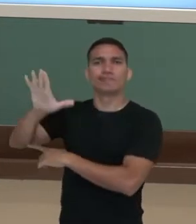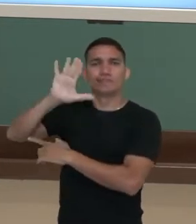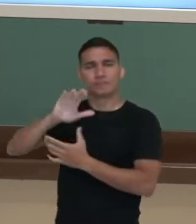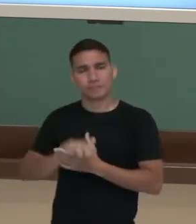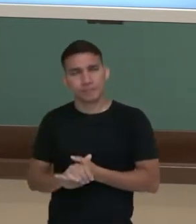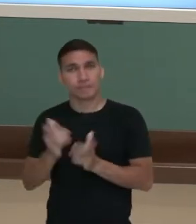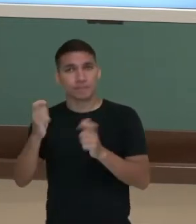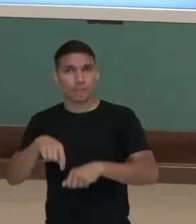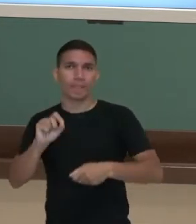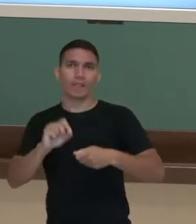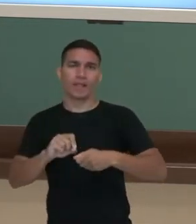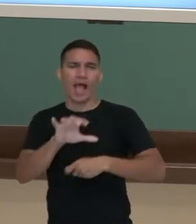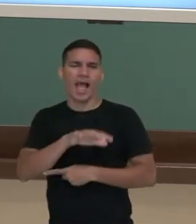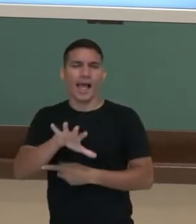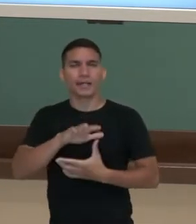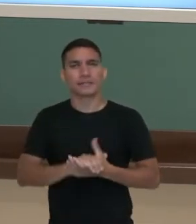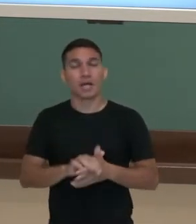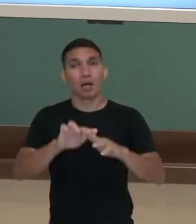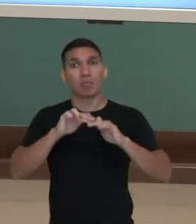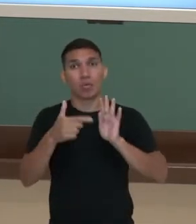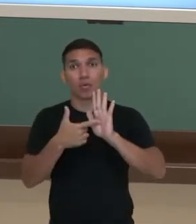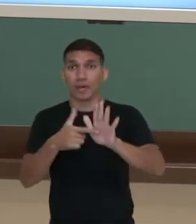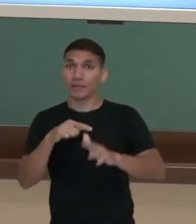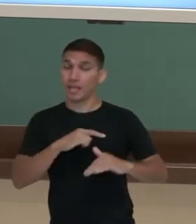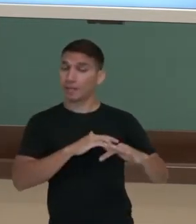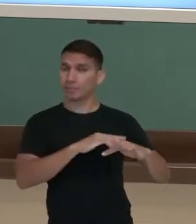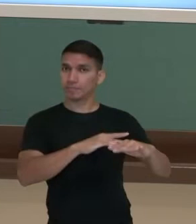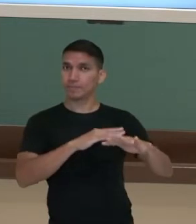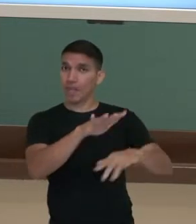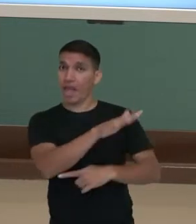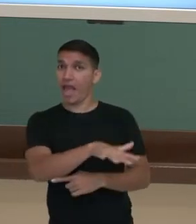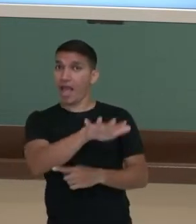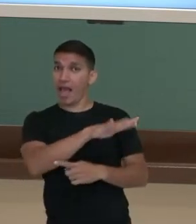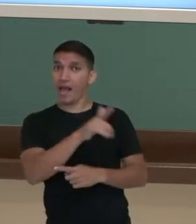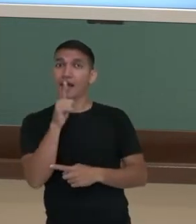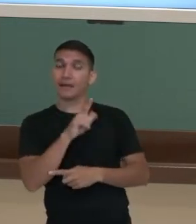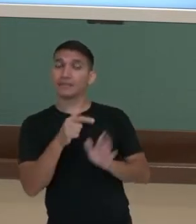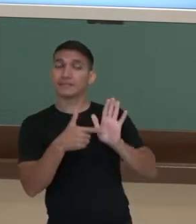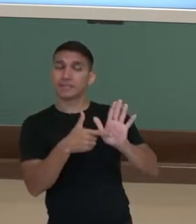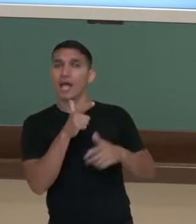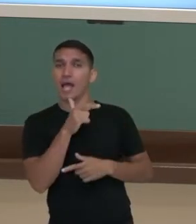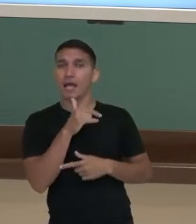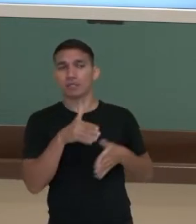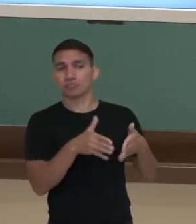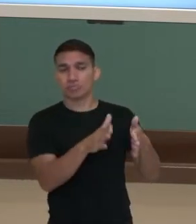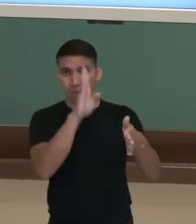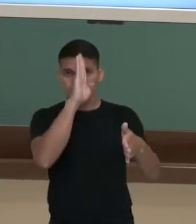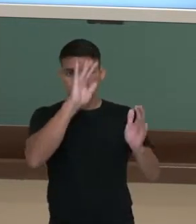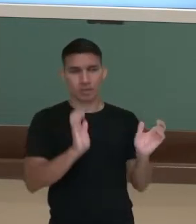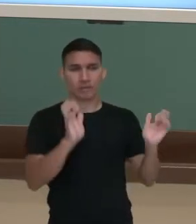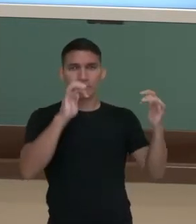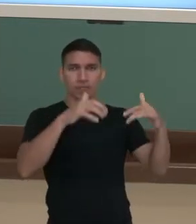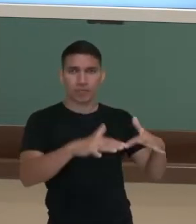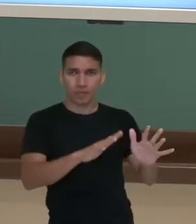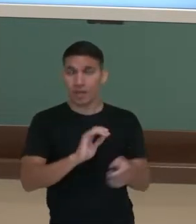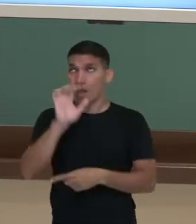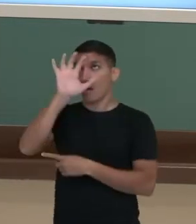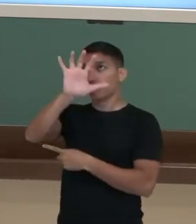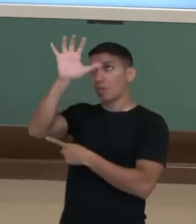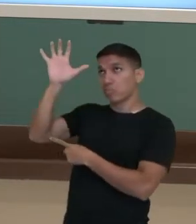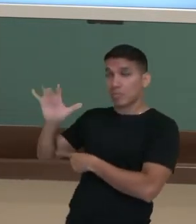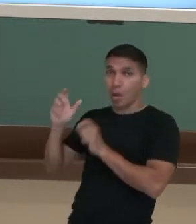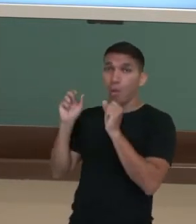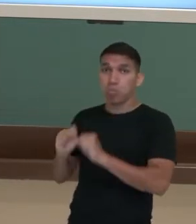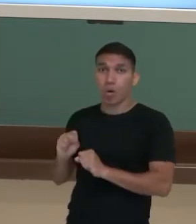existir naquela área. Então, bacia hidrográfica é uma área que tem o rio principal e seus afluentes. Região hidrográfica